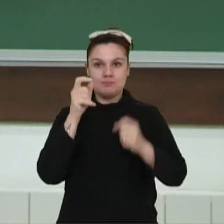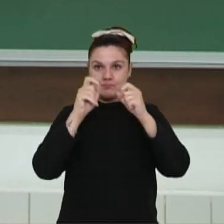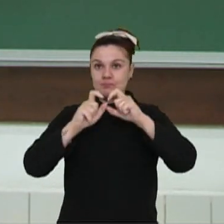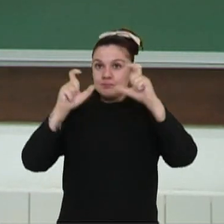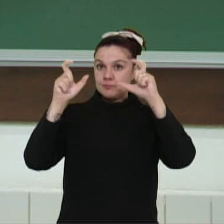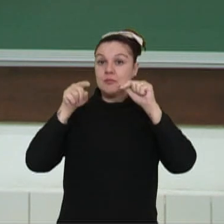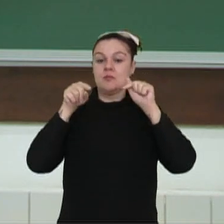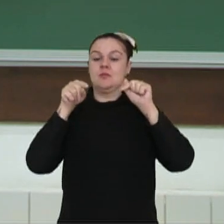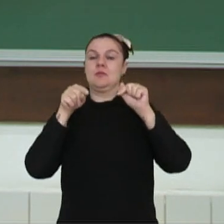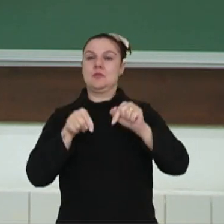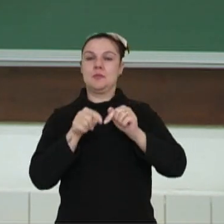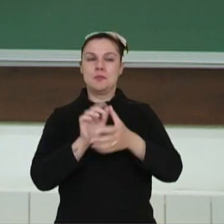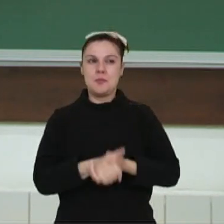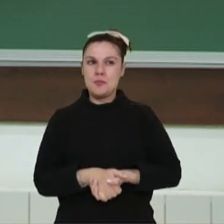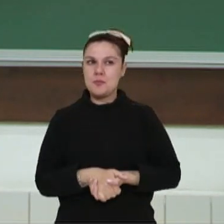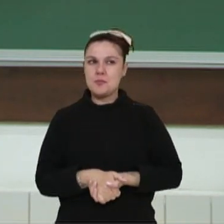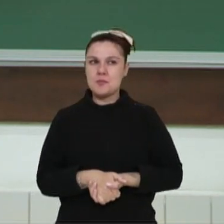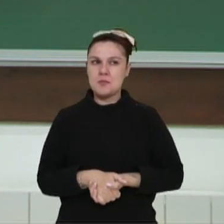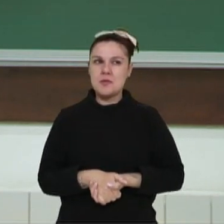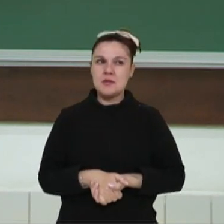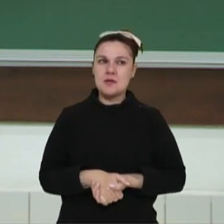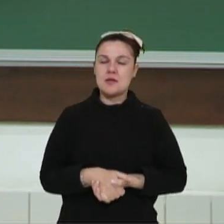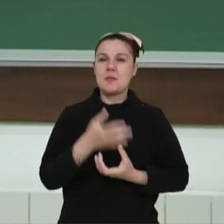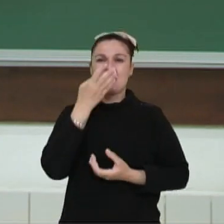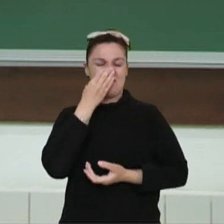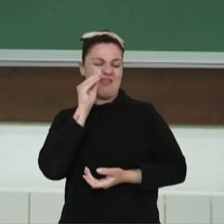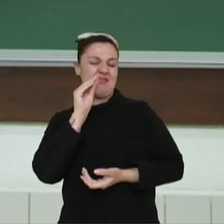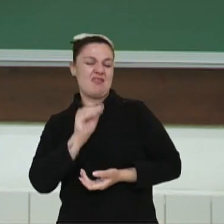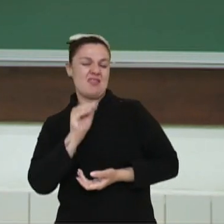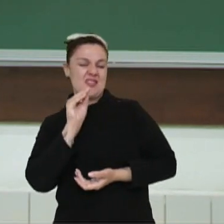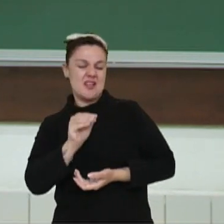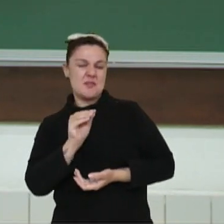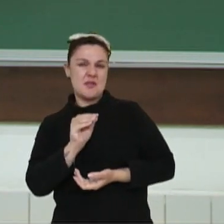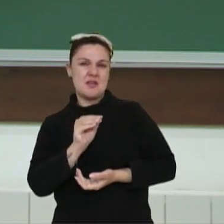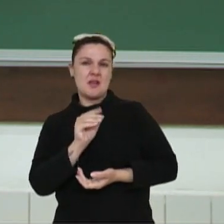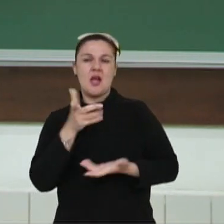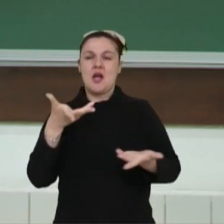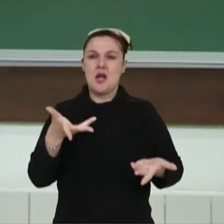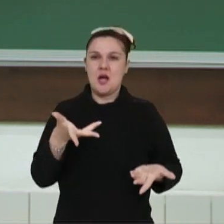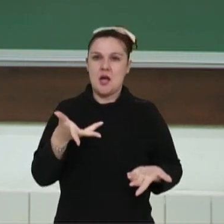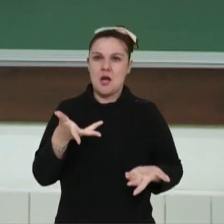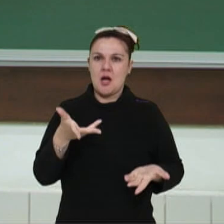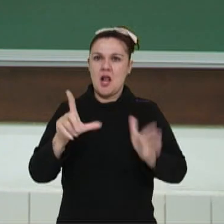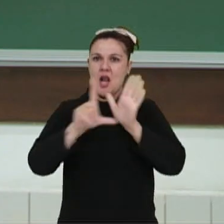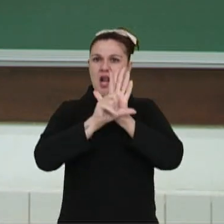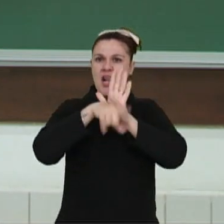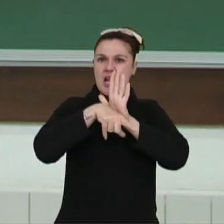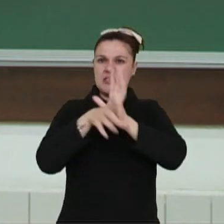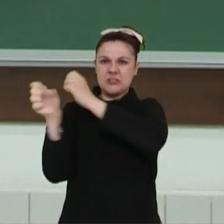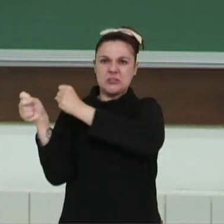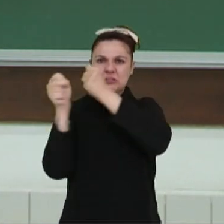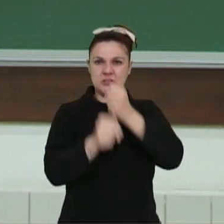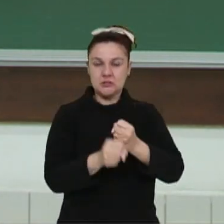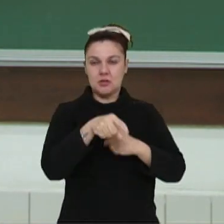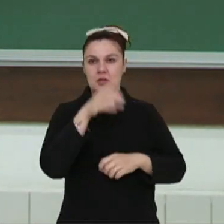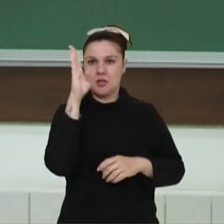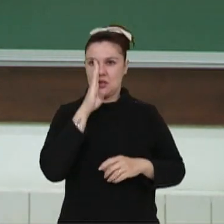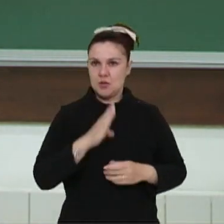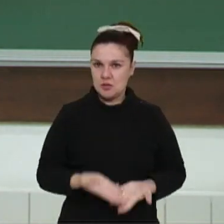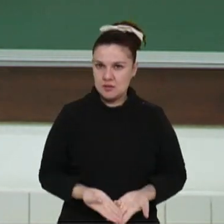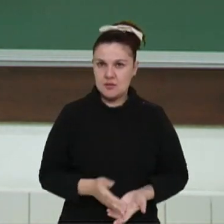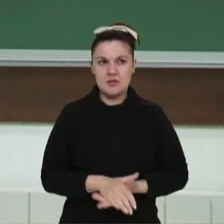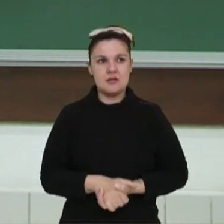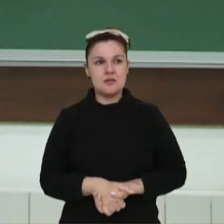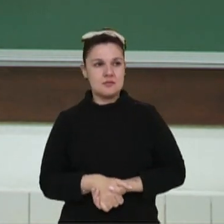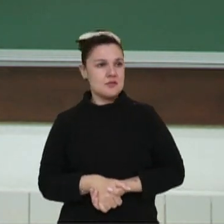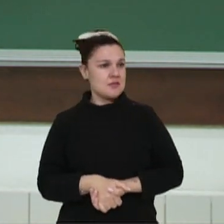é isso, que muitas vezes é banalizado o crime que era esse escravismo no Brasil,